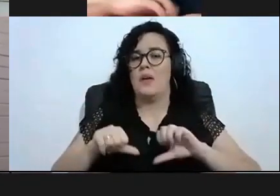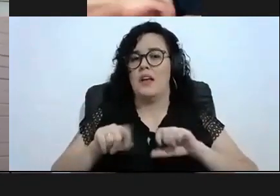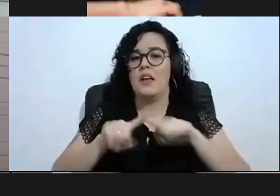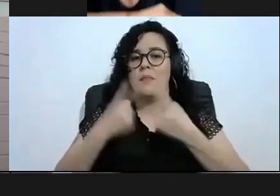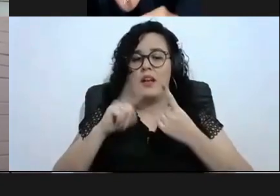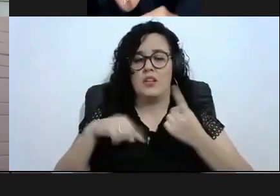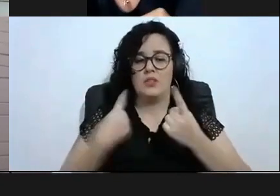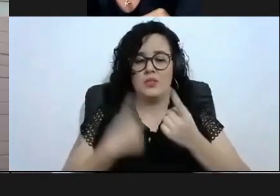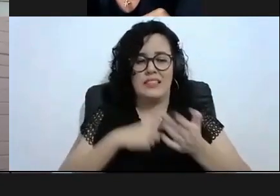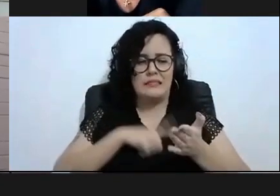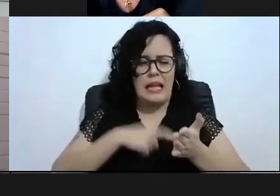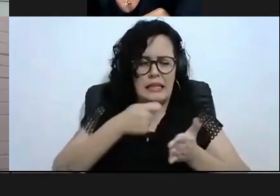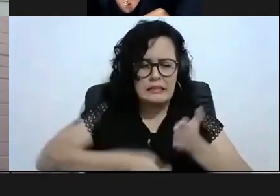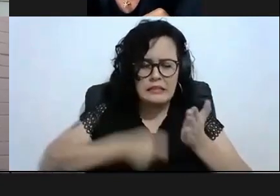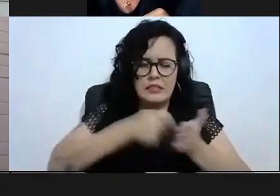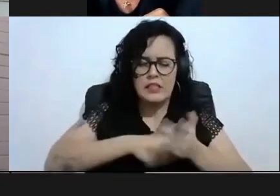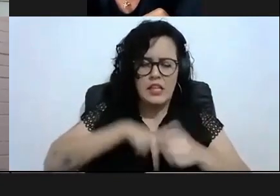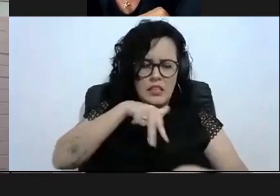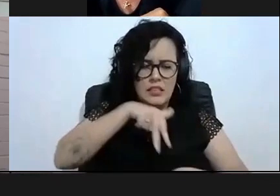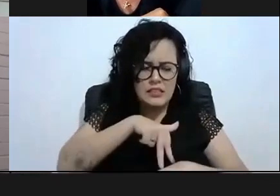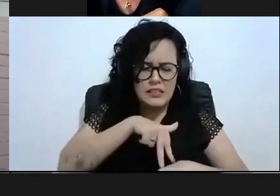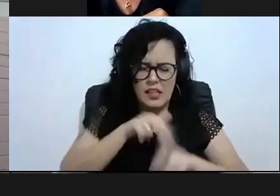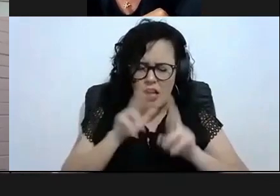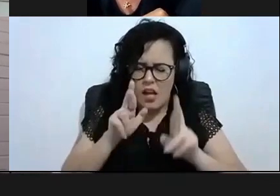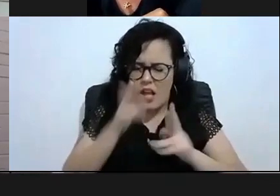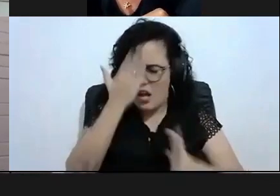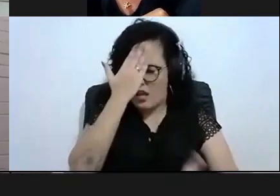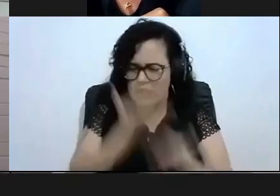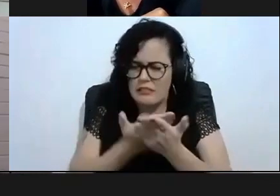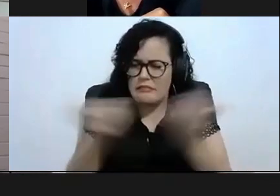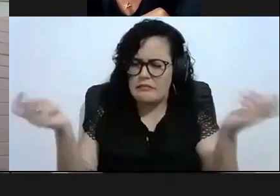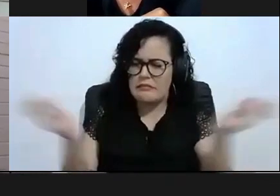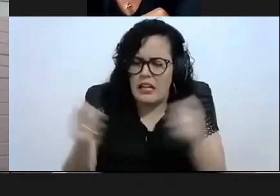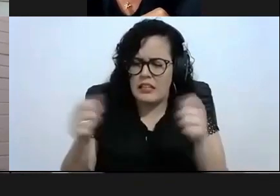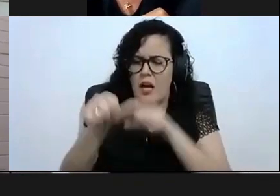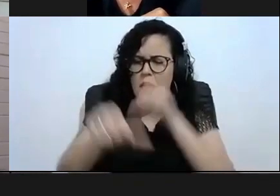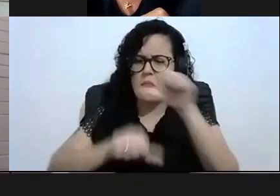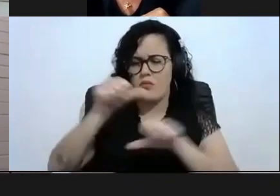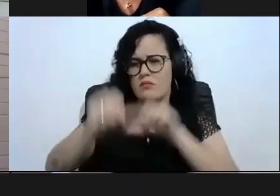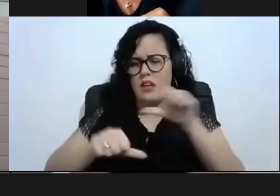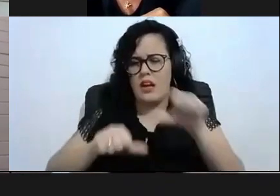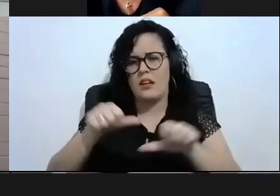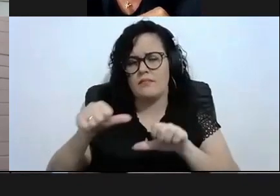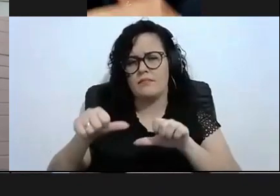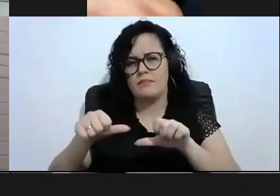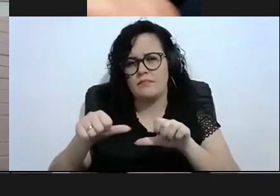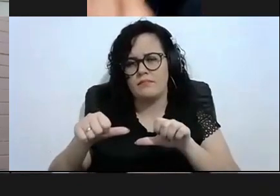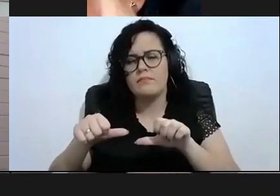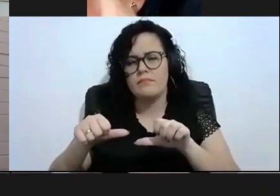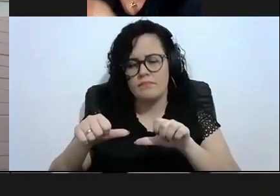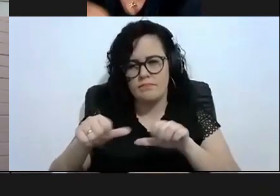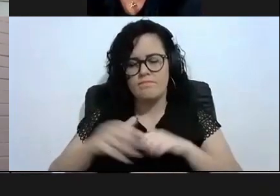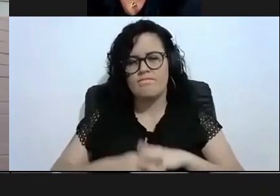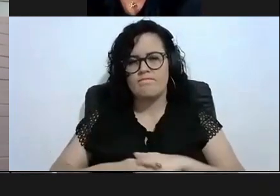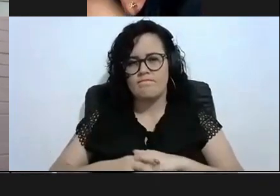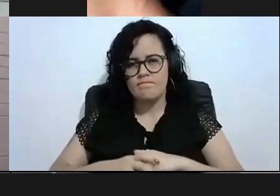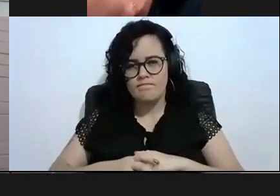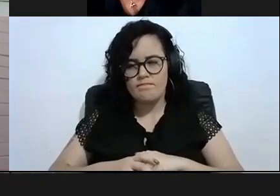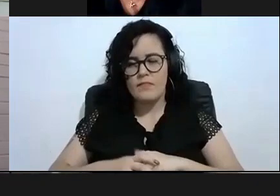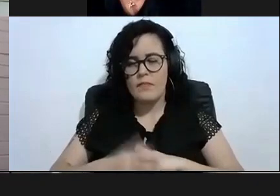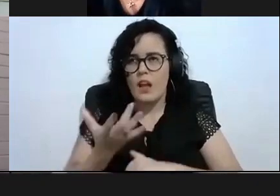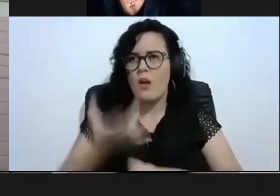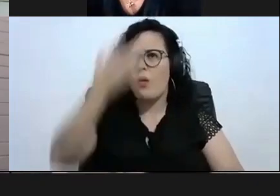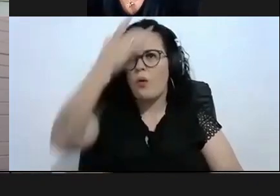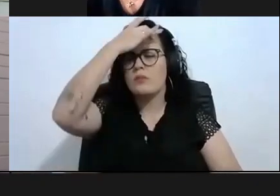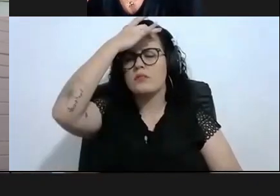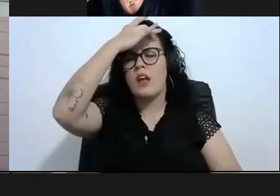que acreditar que a gente seja capaz de mudar esse estado de coisas, né? Eu acho que a consciência de